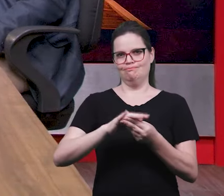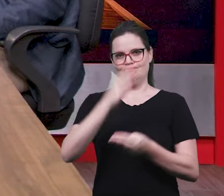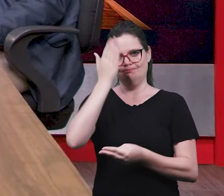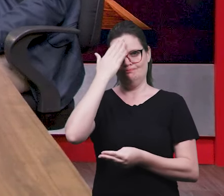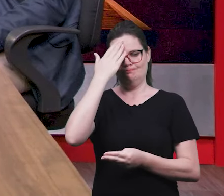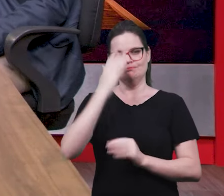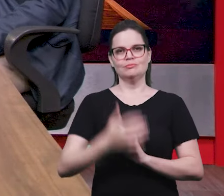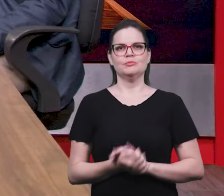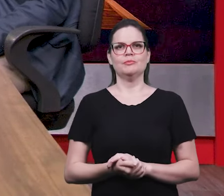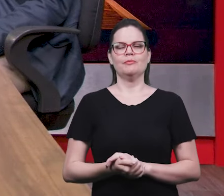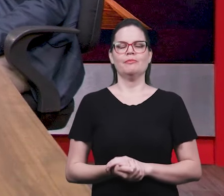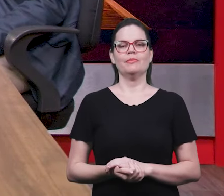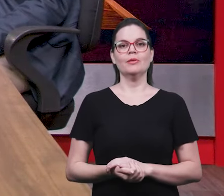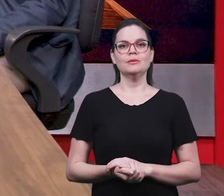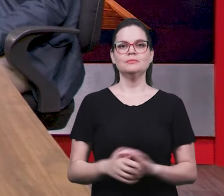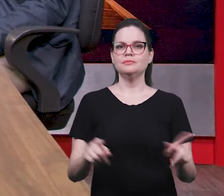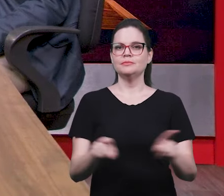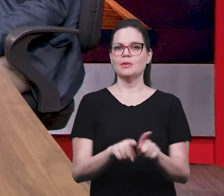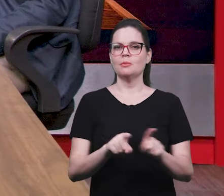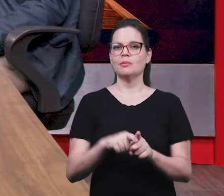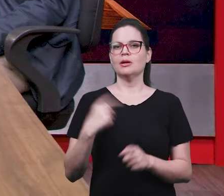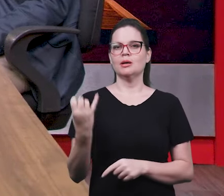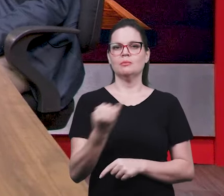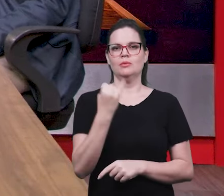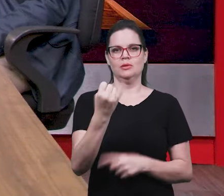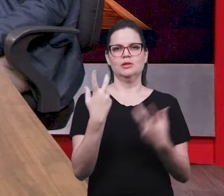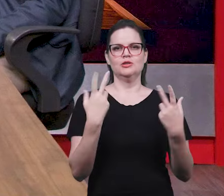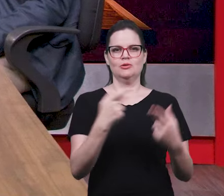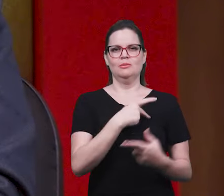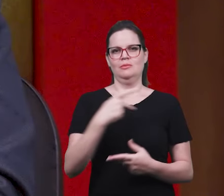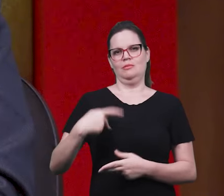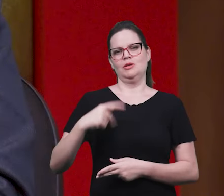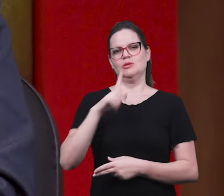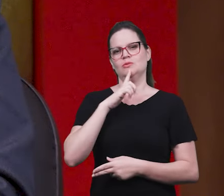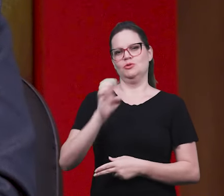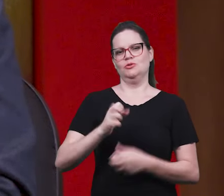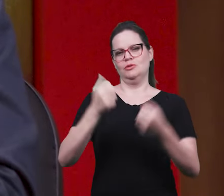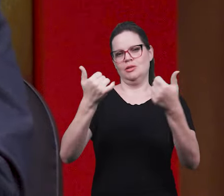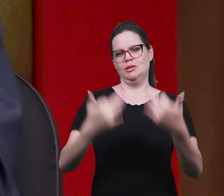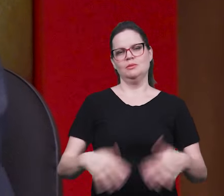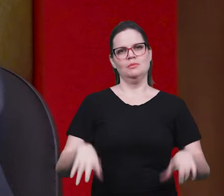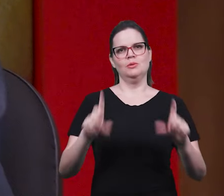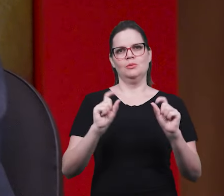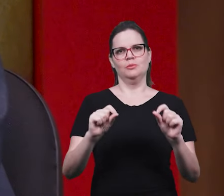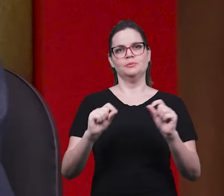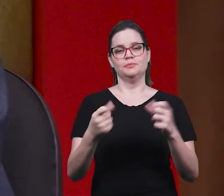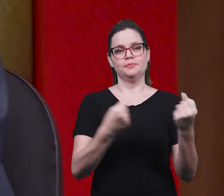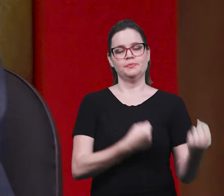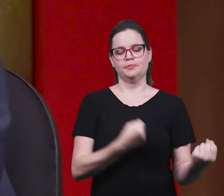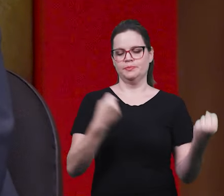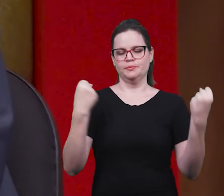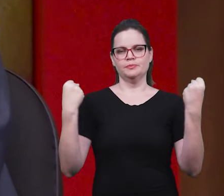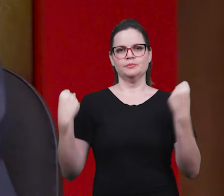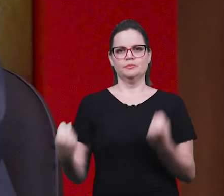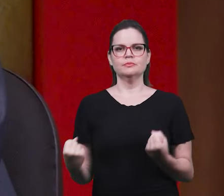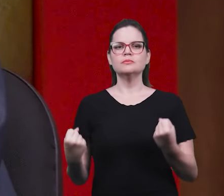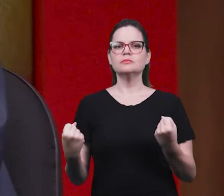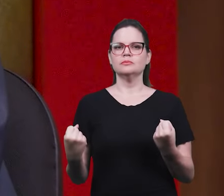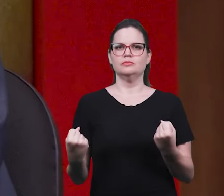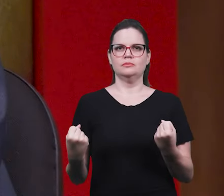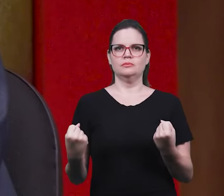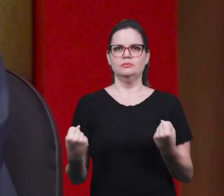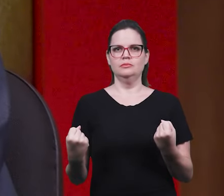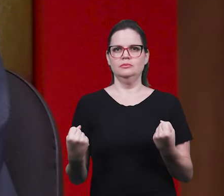importante também, tudo aquilo que o pastor Luiz agora colocou, é que esse poder está,